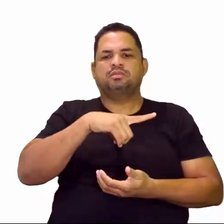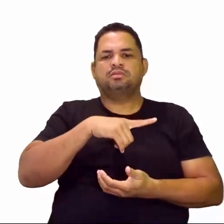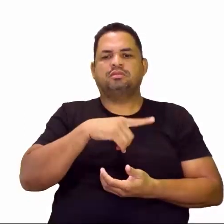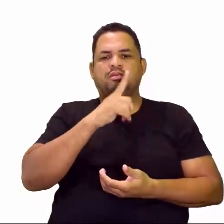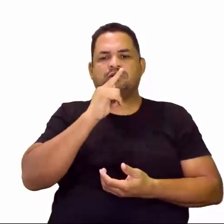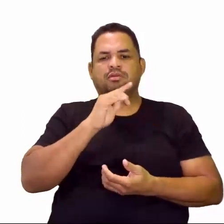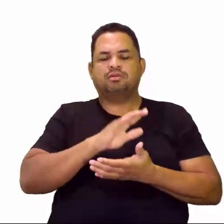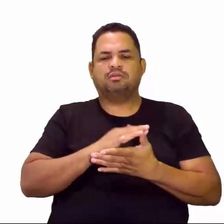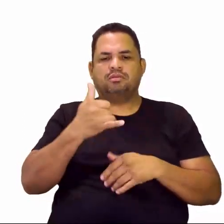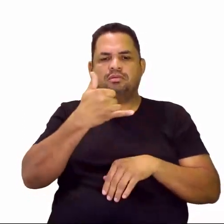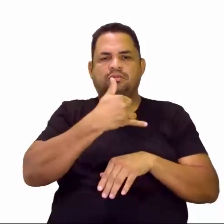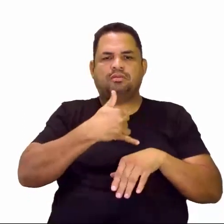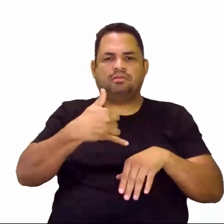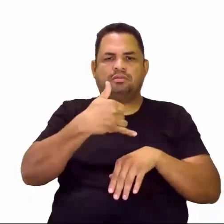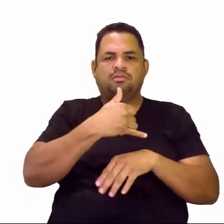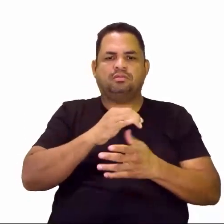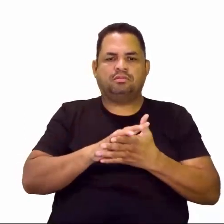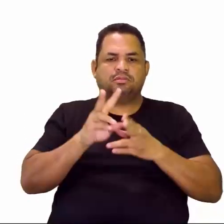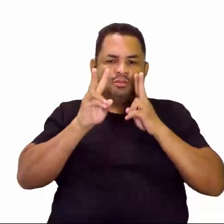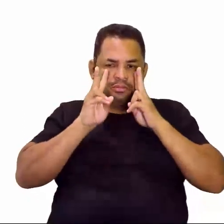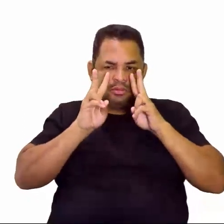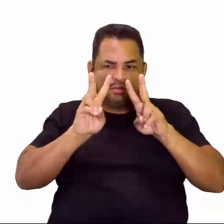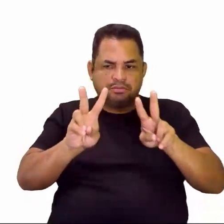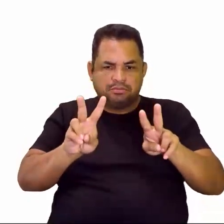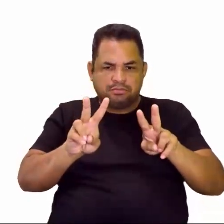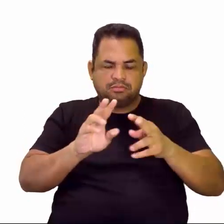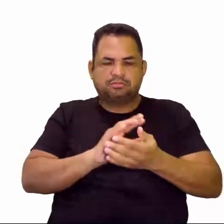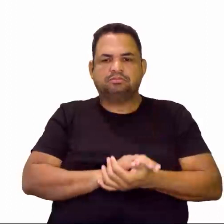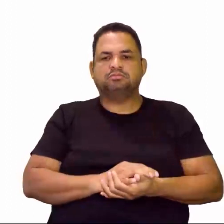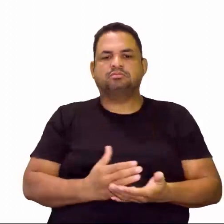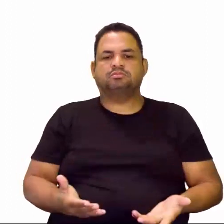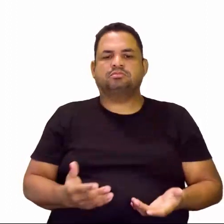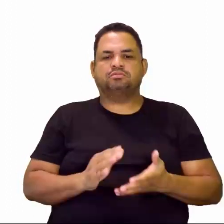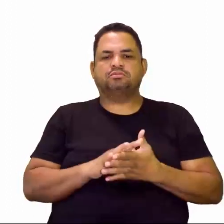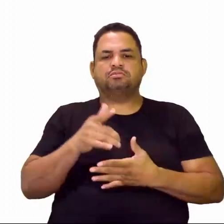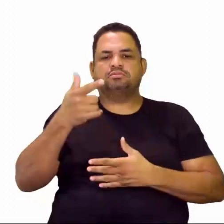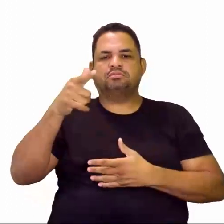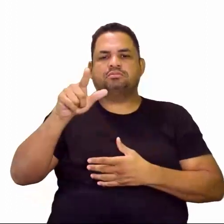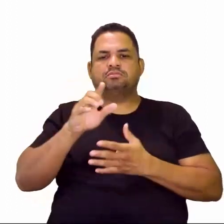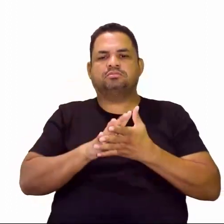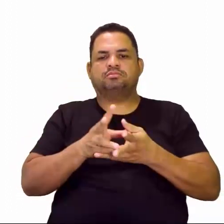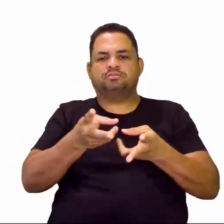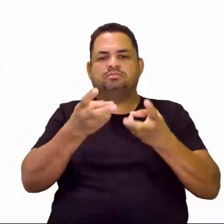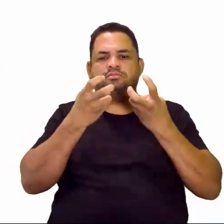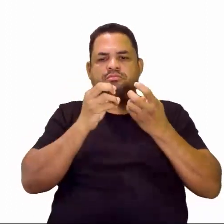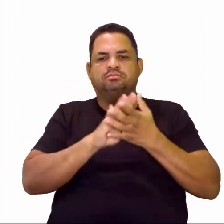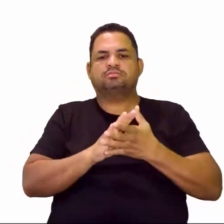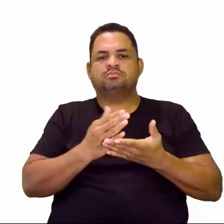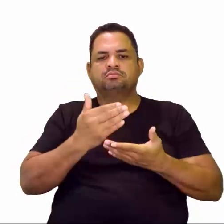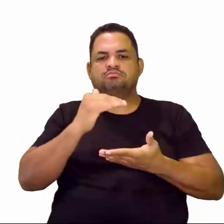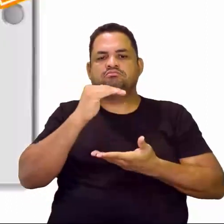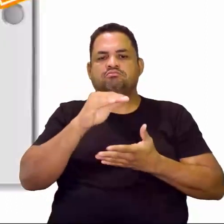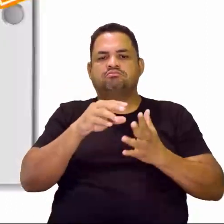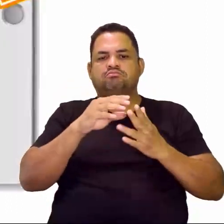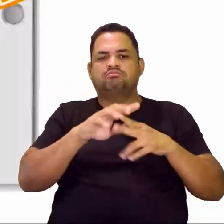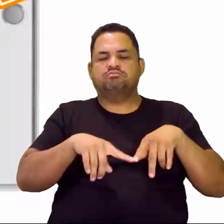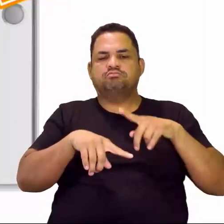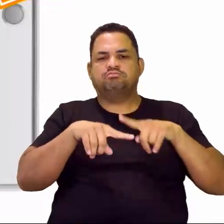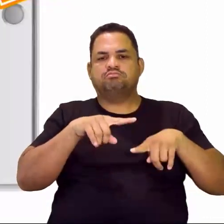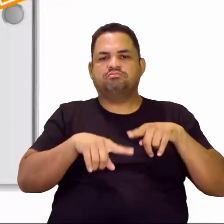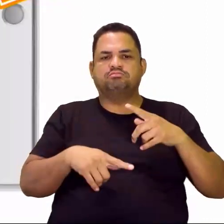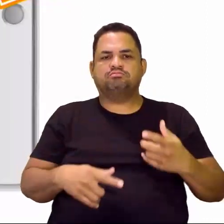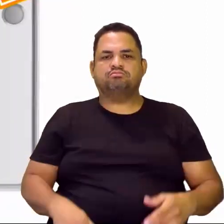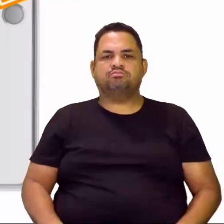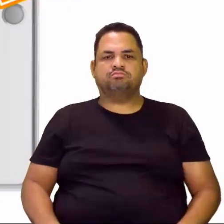tenho água e óleo. Você, a olho nu, macroscopicamente, você consegue identificar os seus componentes.